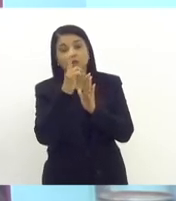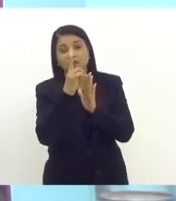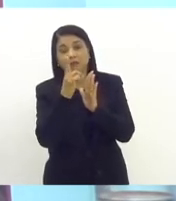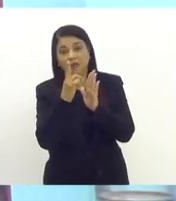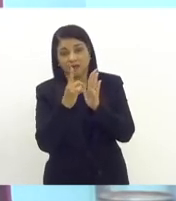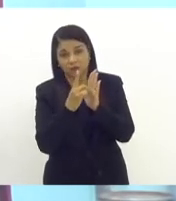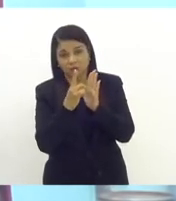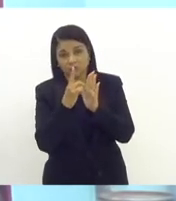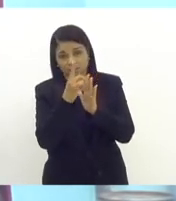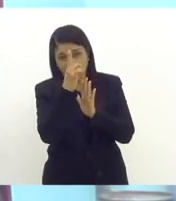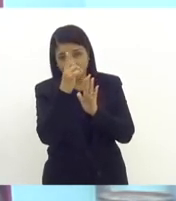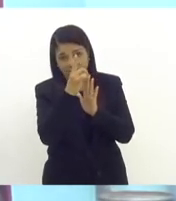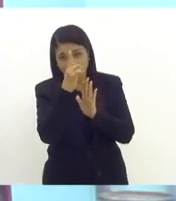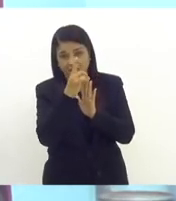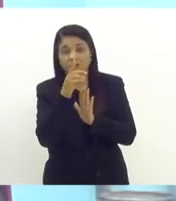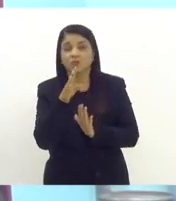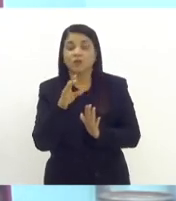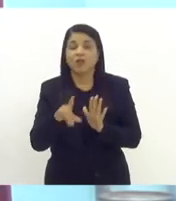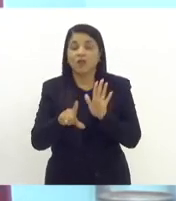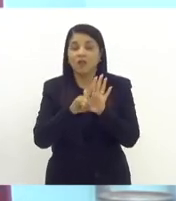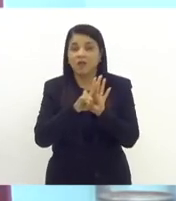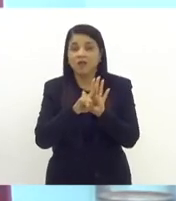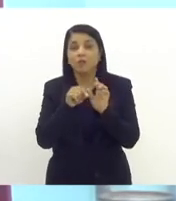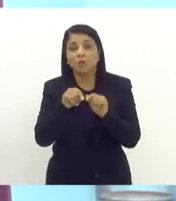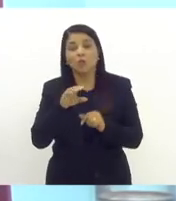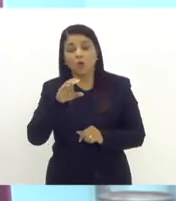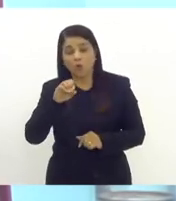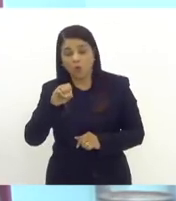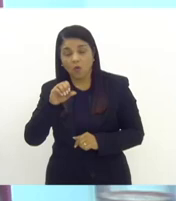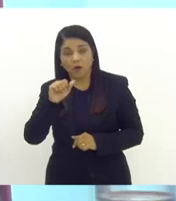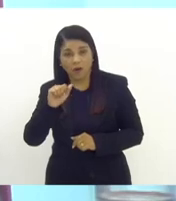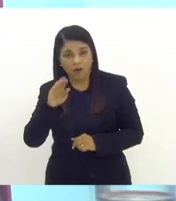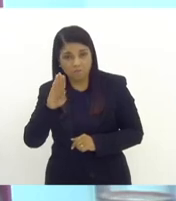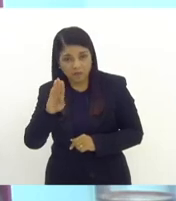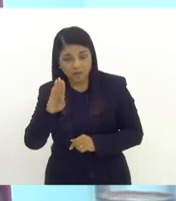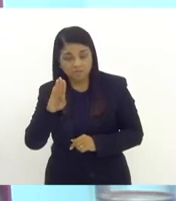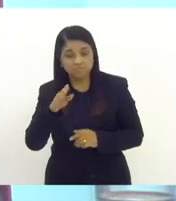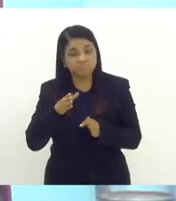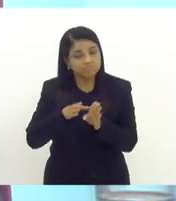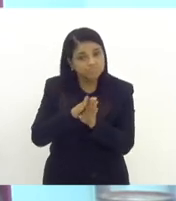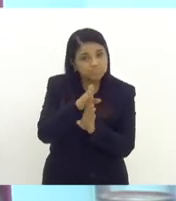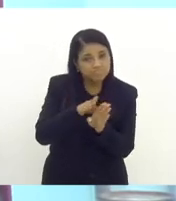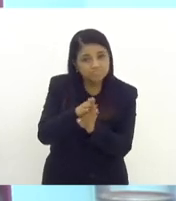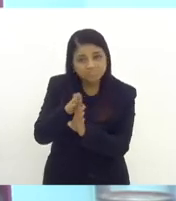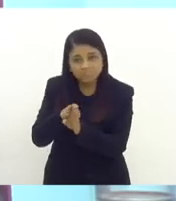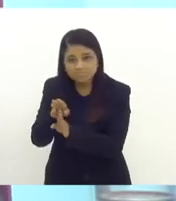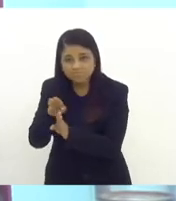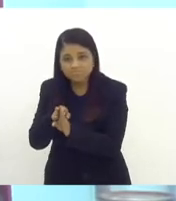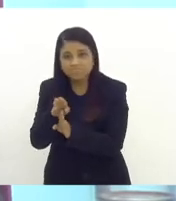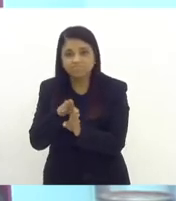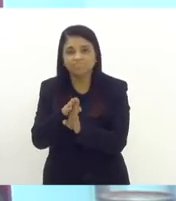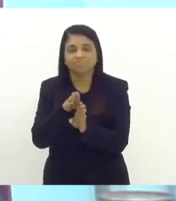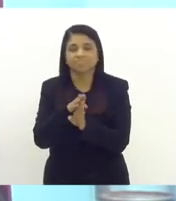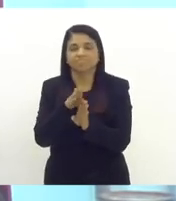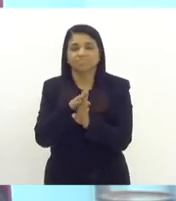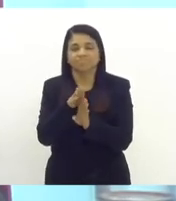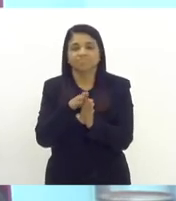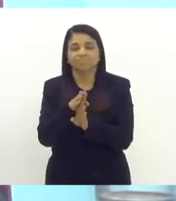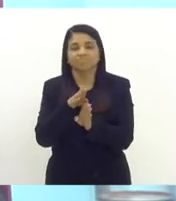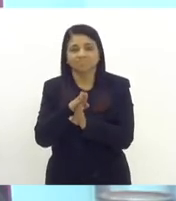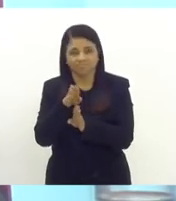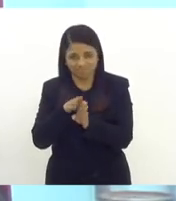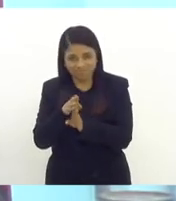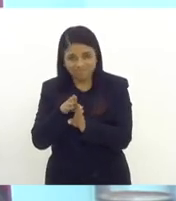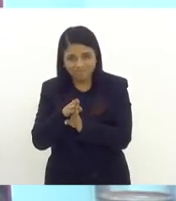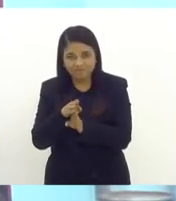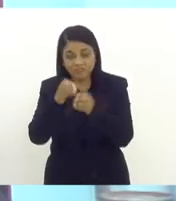por isso que a OAB tá presente justamente para dar um auxílio nessa parte para poder estar junto de vocês